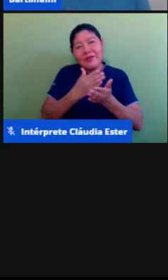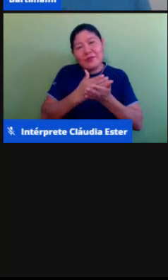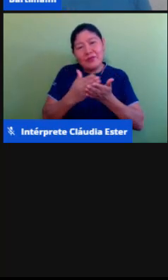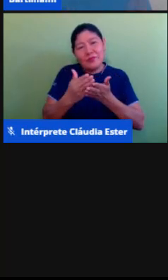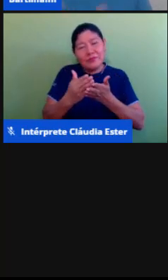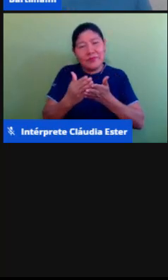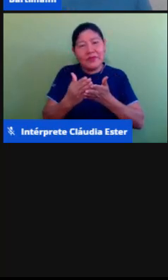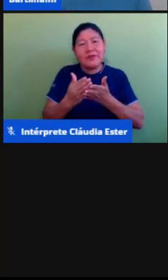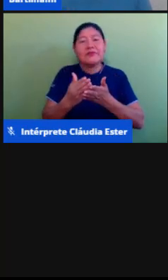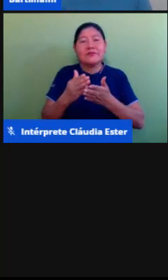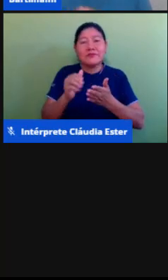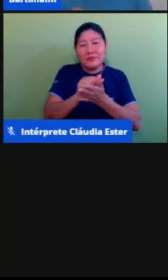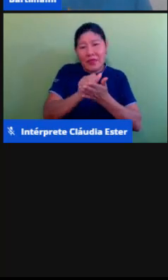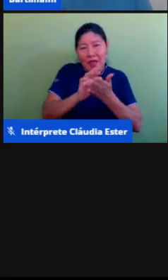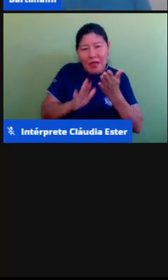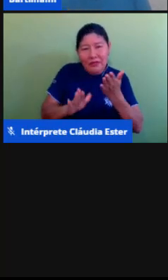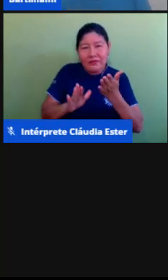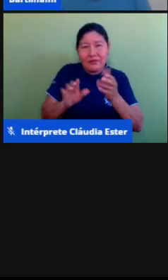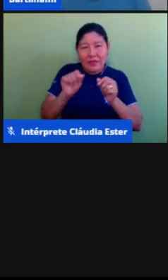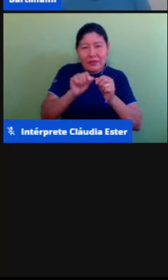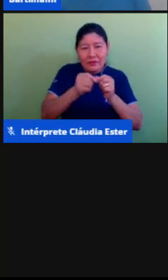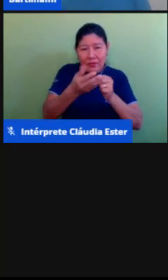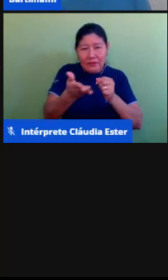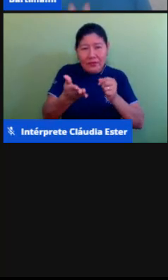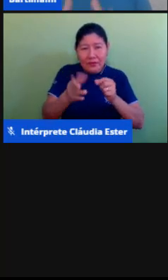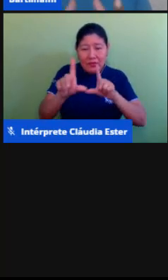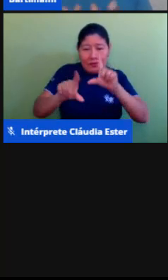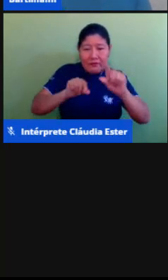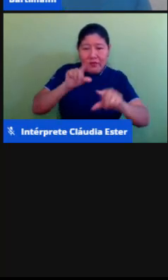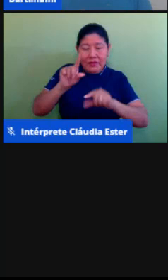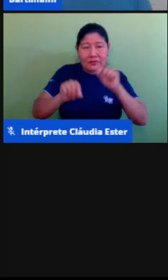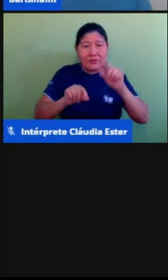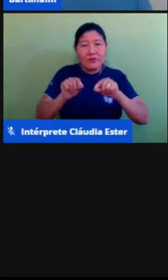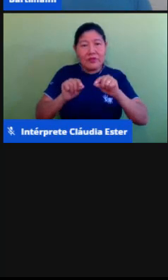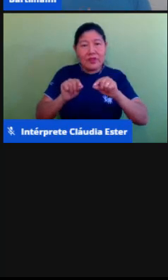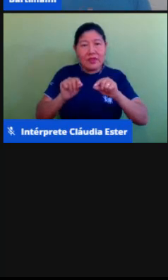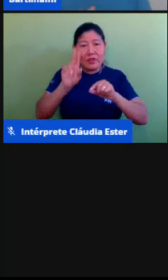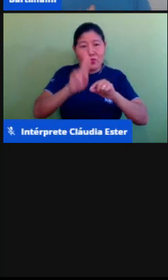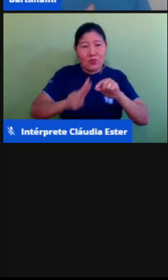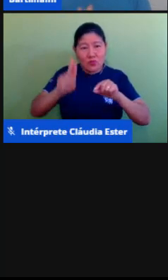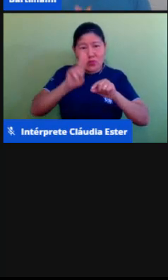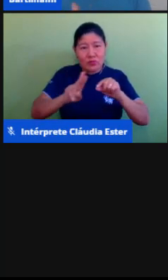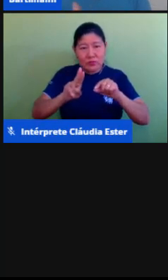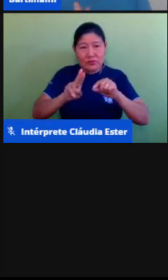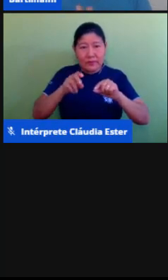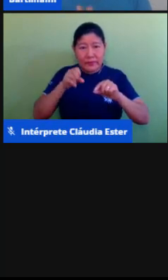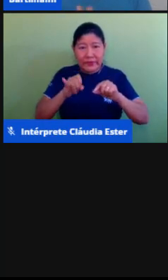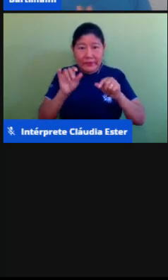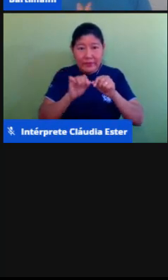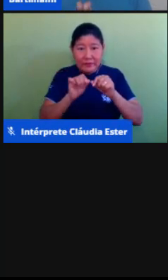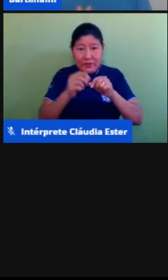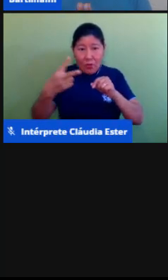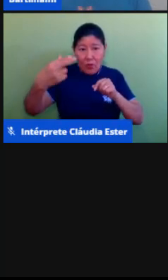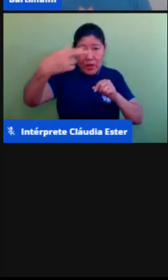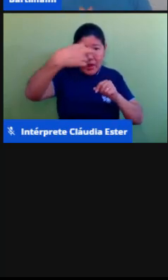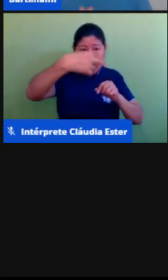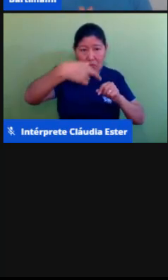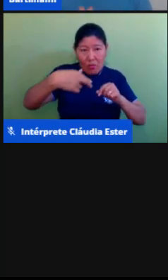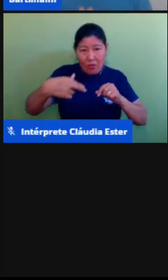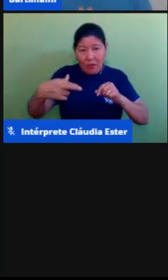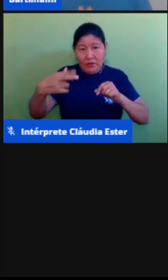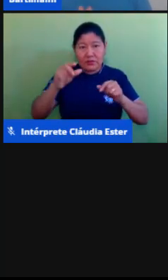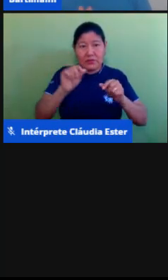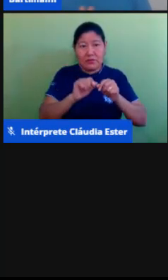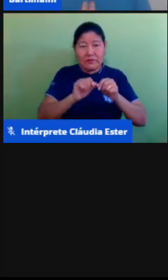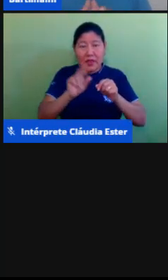fazer algum tipo de trabalho na hora de separar os seus dados. Agora, o recorte, avança o slide para mim, por favor. O recorte